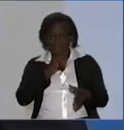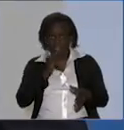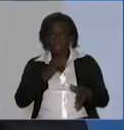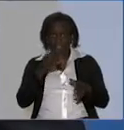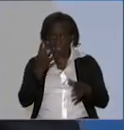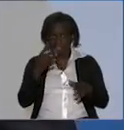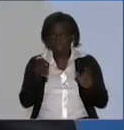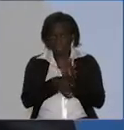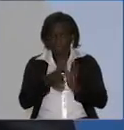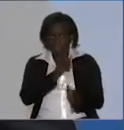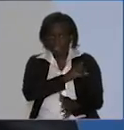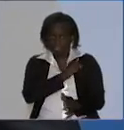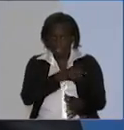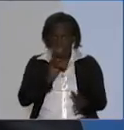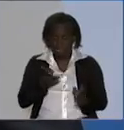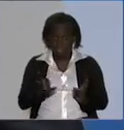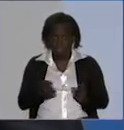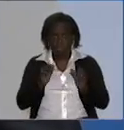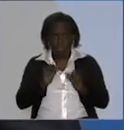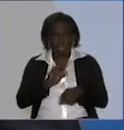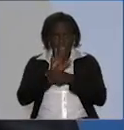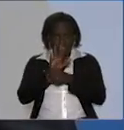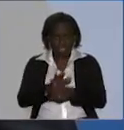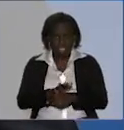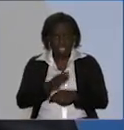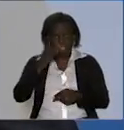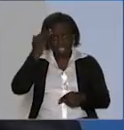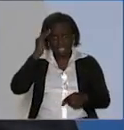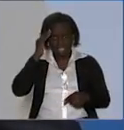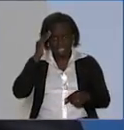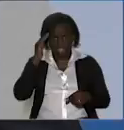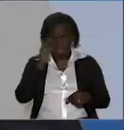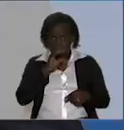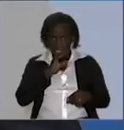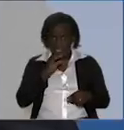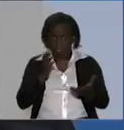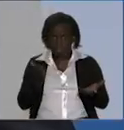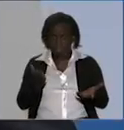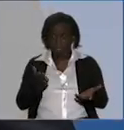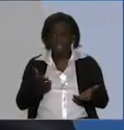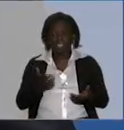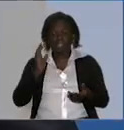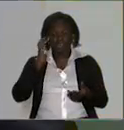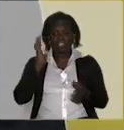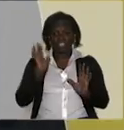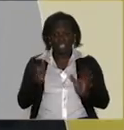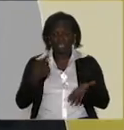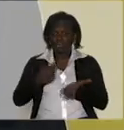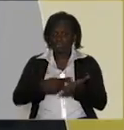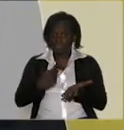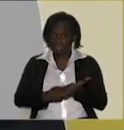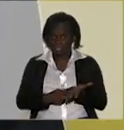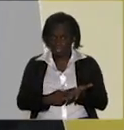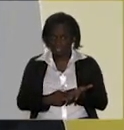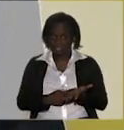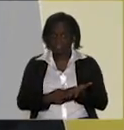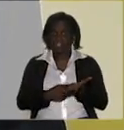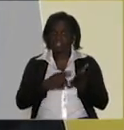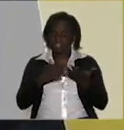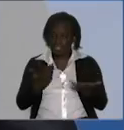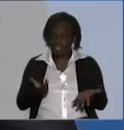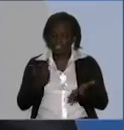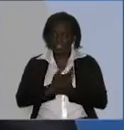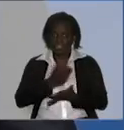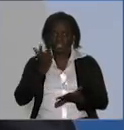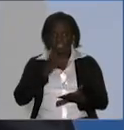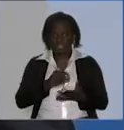aqui no Rio. Pode ajudar com que o entendimento passe a existir rapidamente no Maracanã? Que isso já é uma combinação. Para que isso